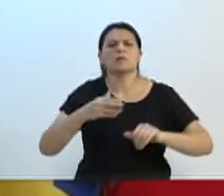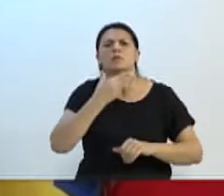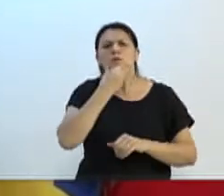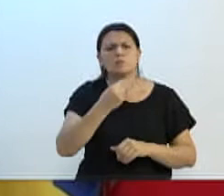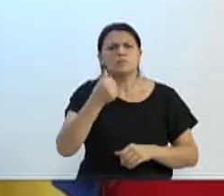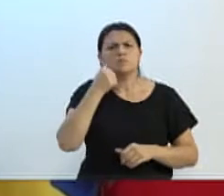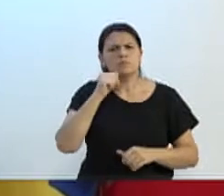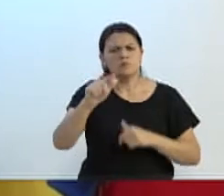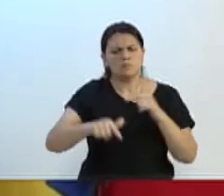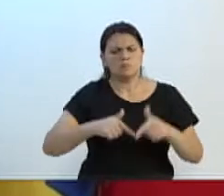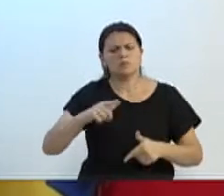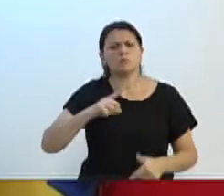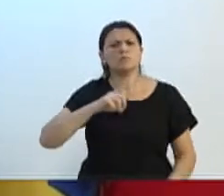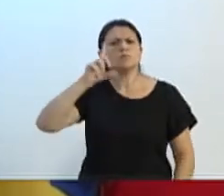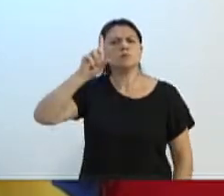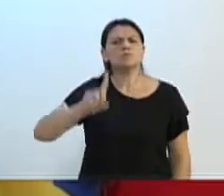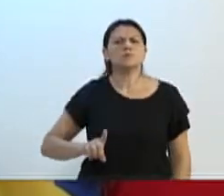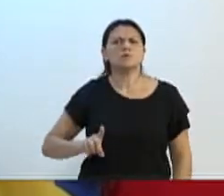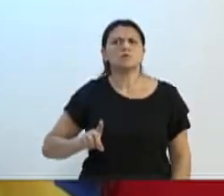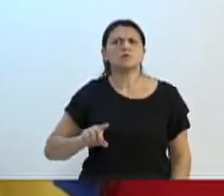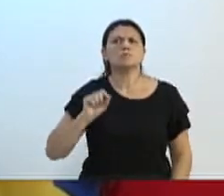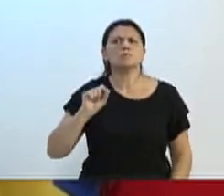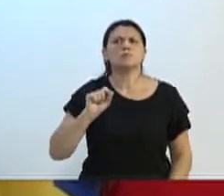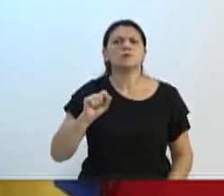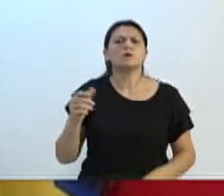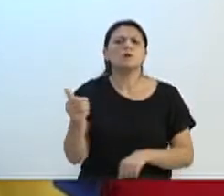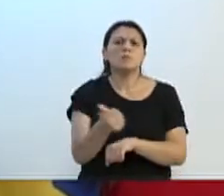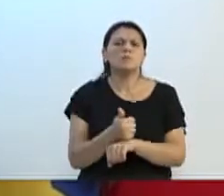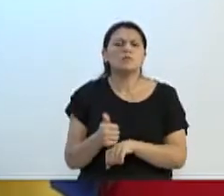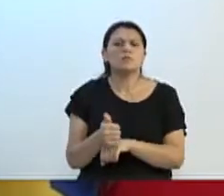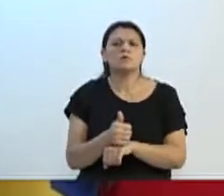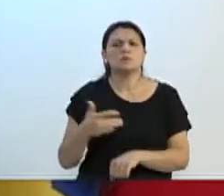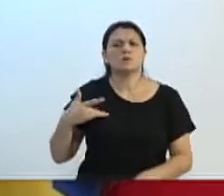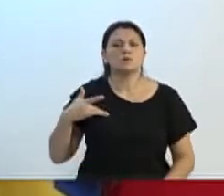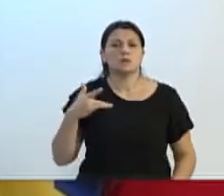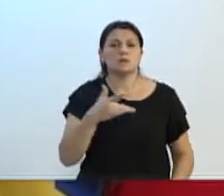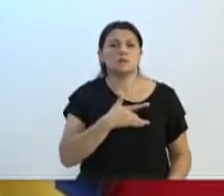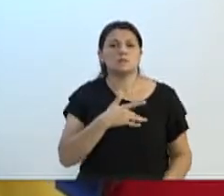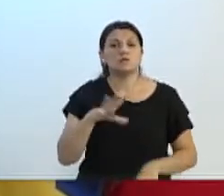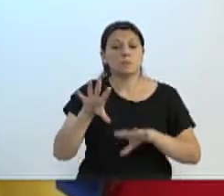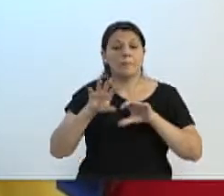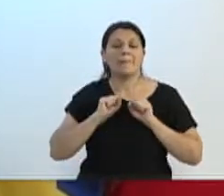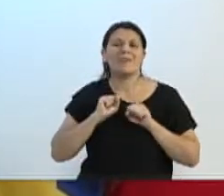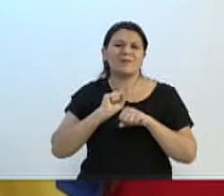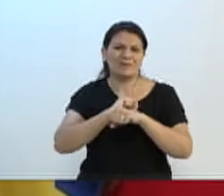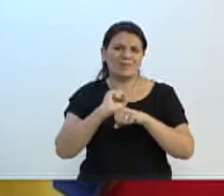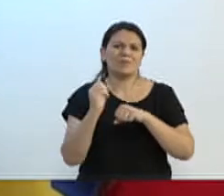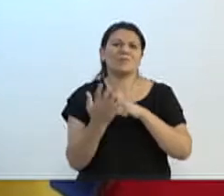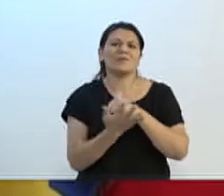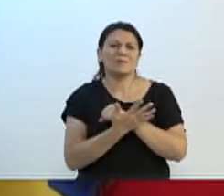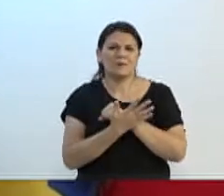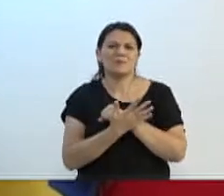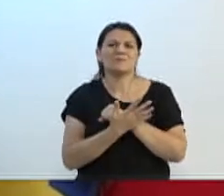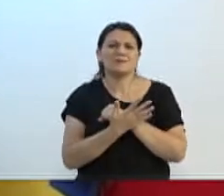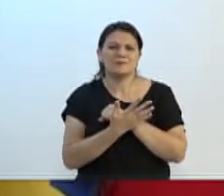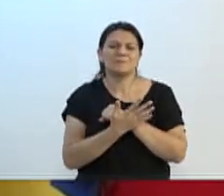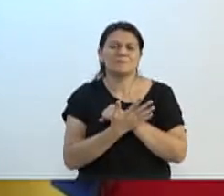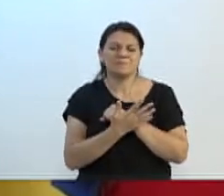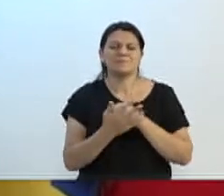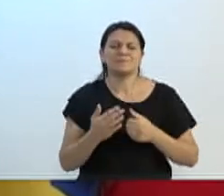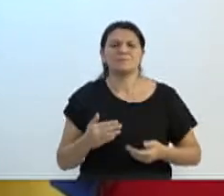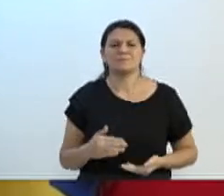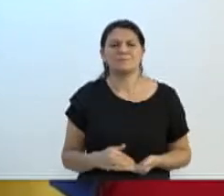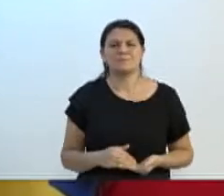o direito de saber quem são os profissionais de saúde que foram afetados com o diagnóstico da